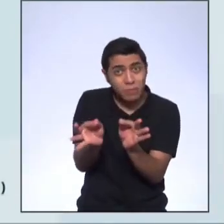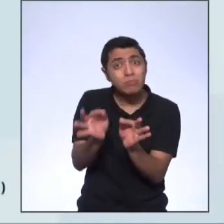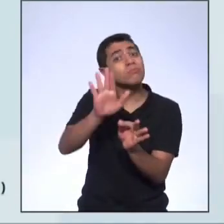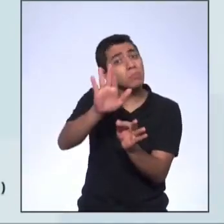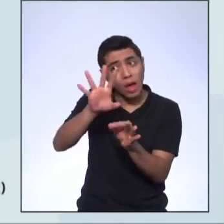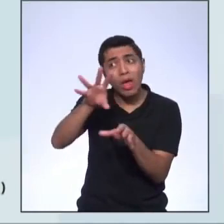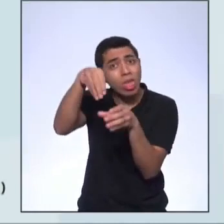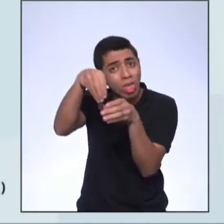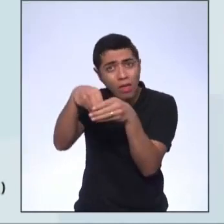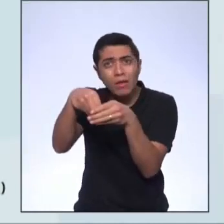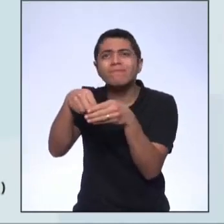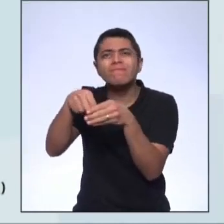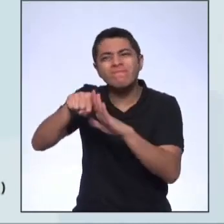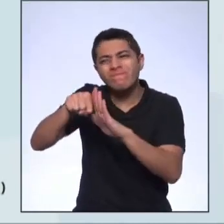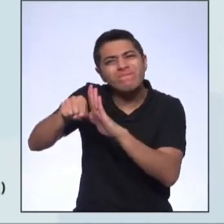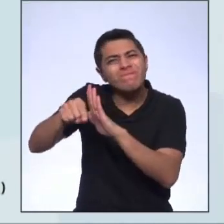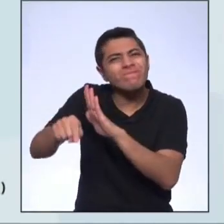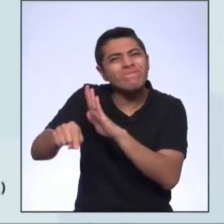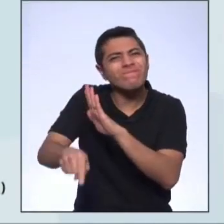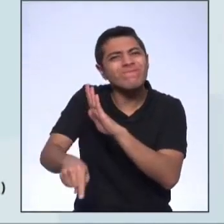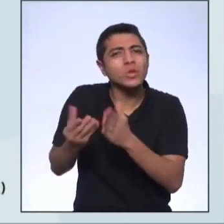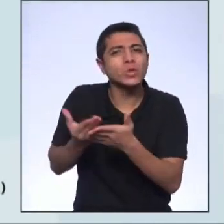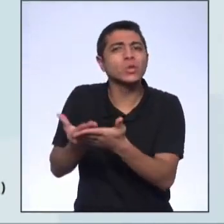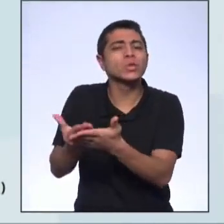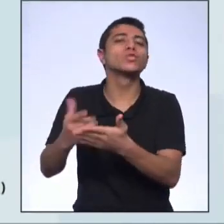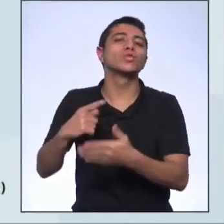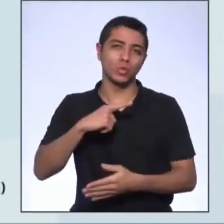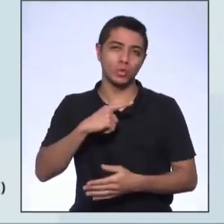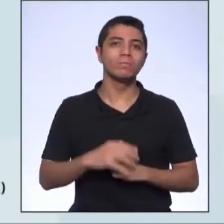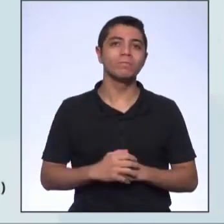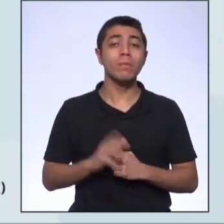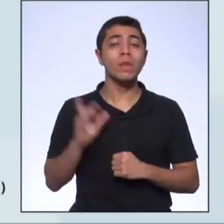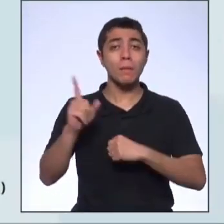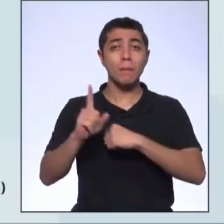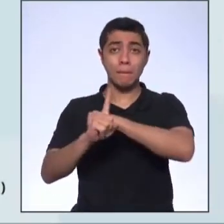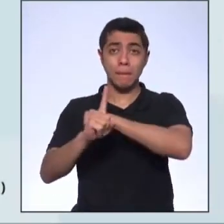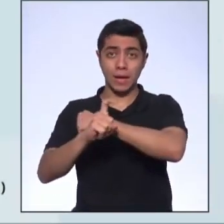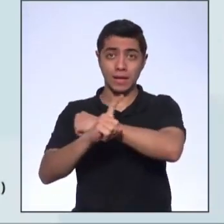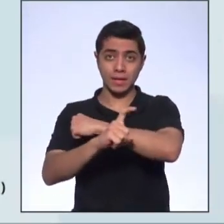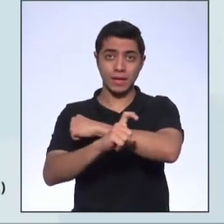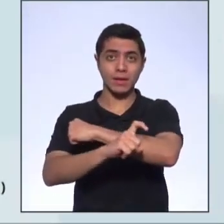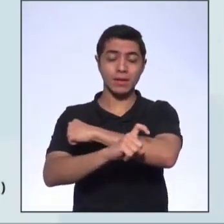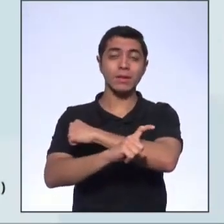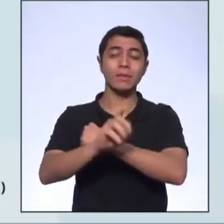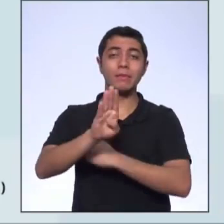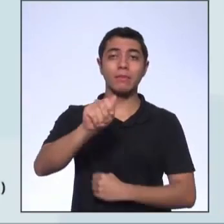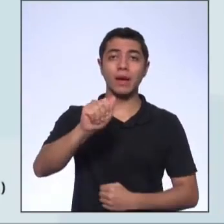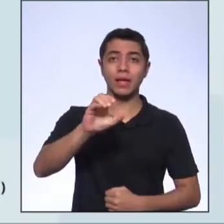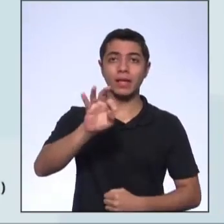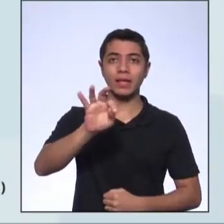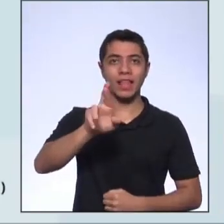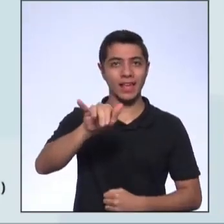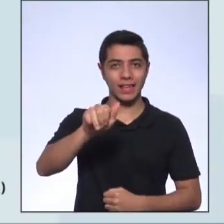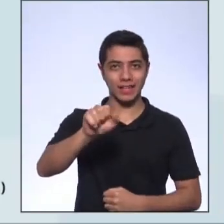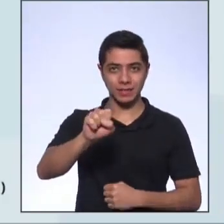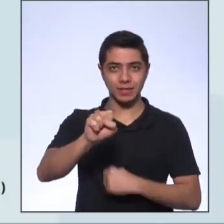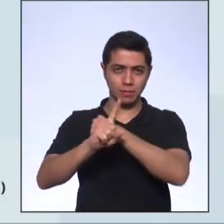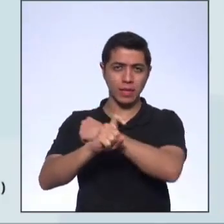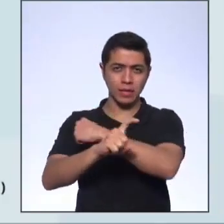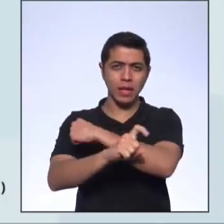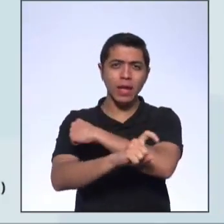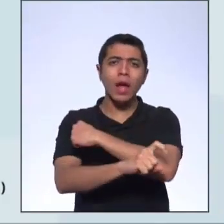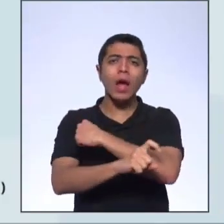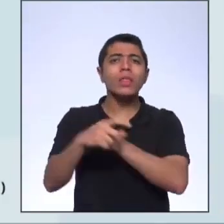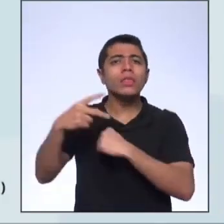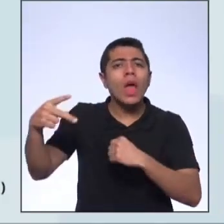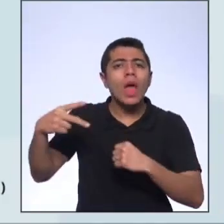Então, também a gente pode classificar essas bactérias aí pela sua forma, tá? Então, elas possuem formatos